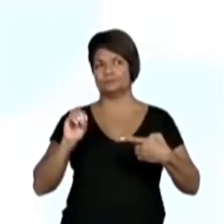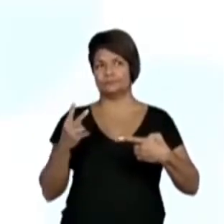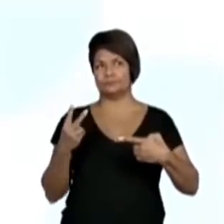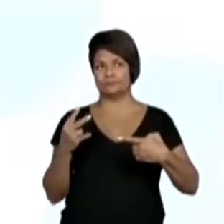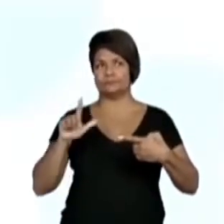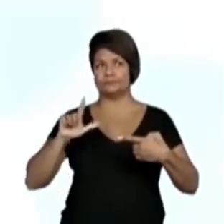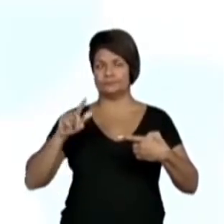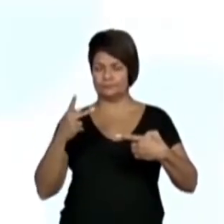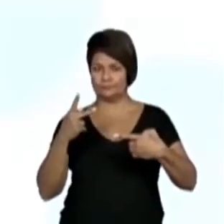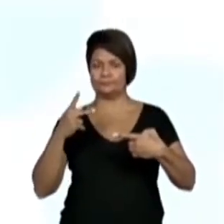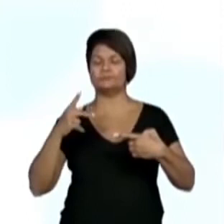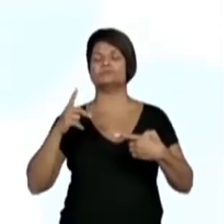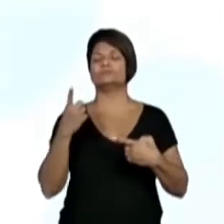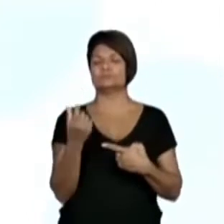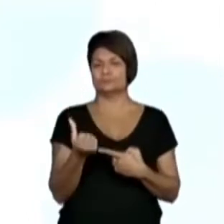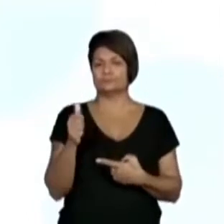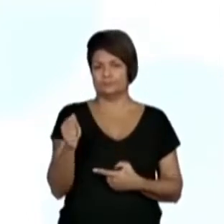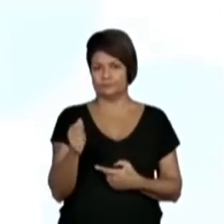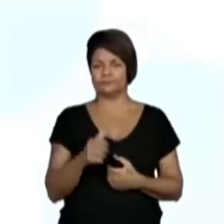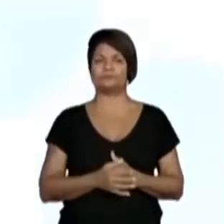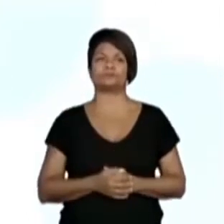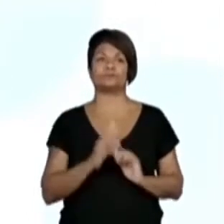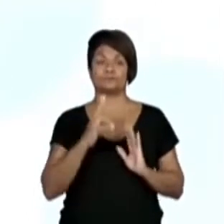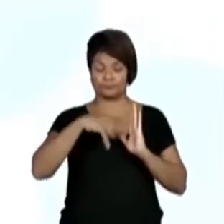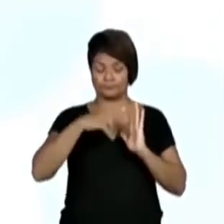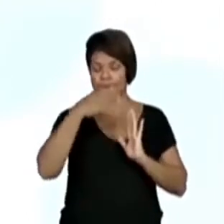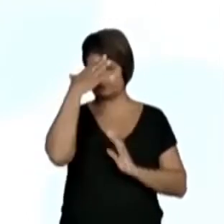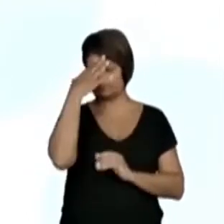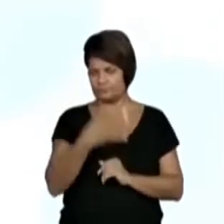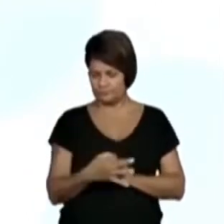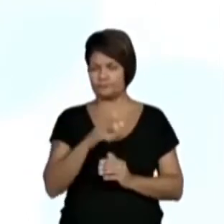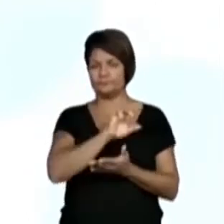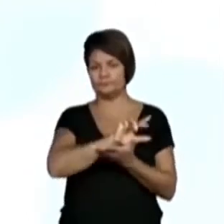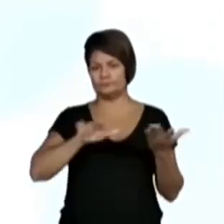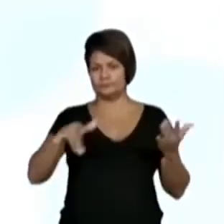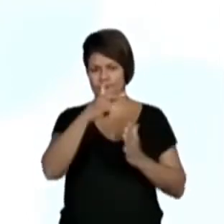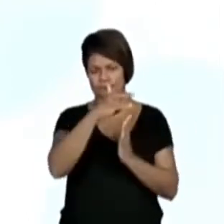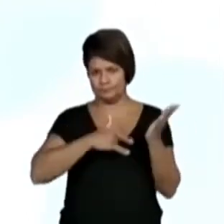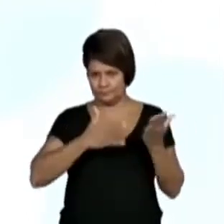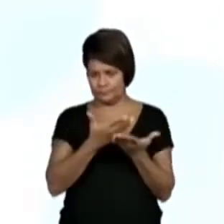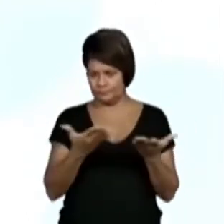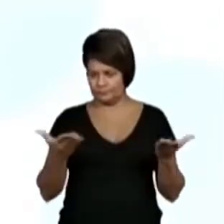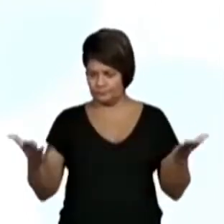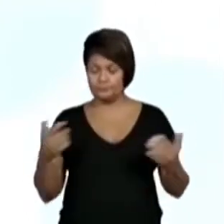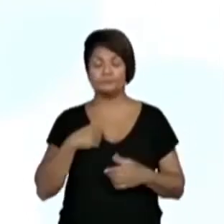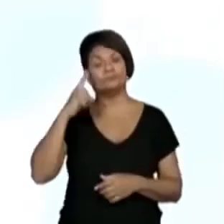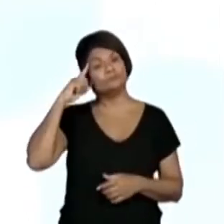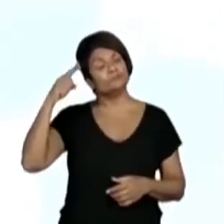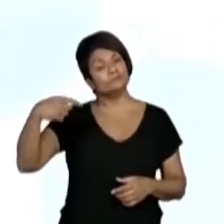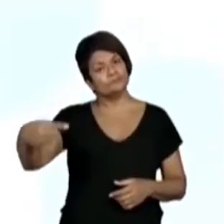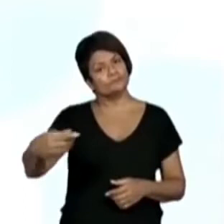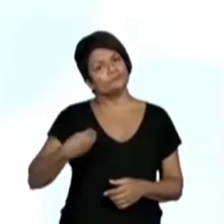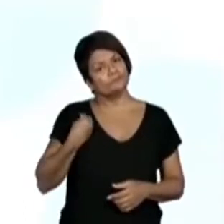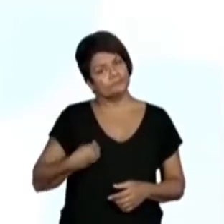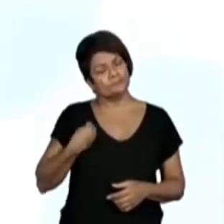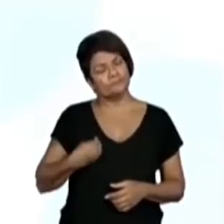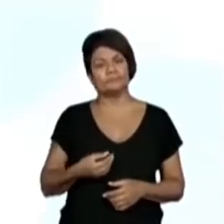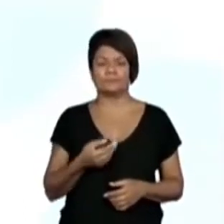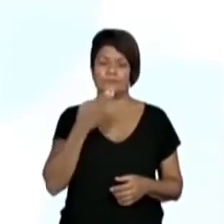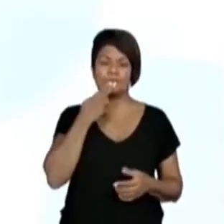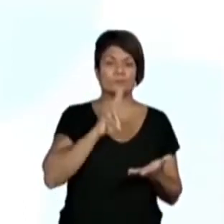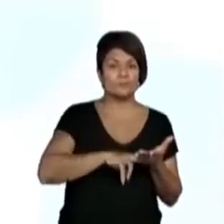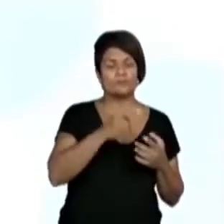LP 16A. Ler e compreender diferentes textos do campo da vida cotidiana,